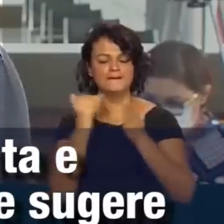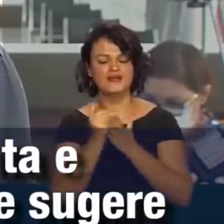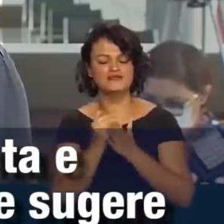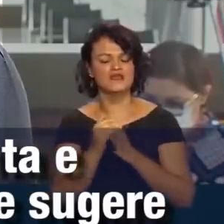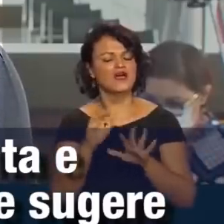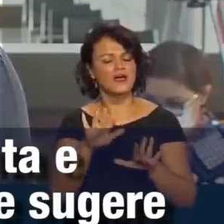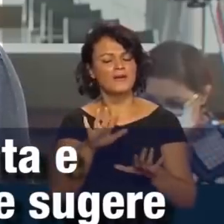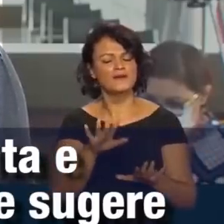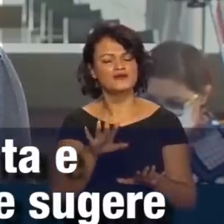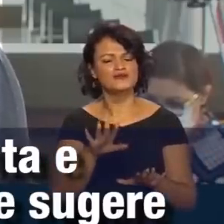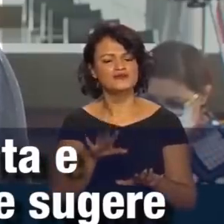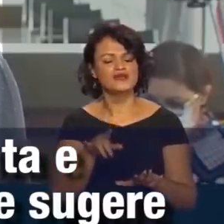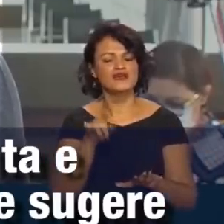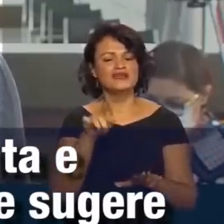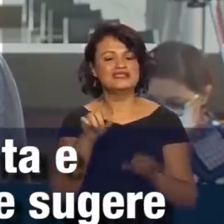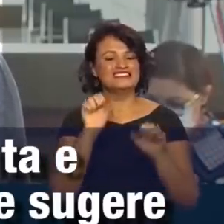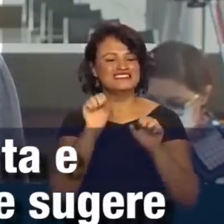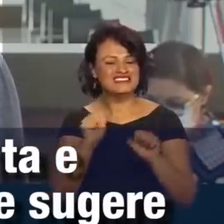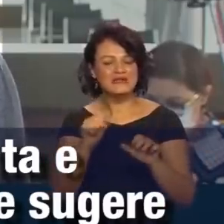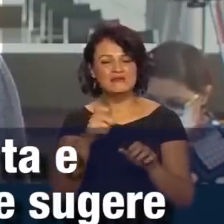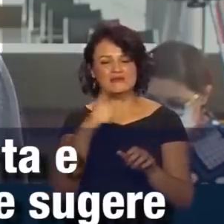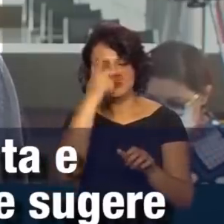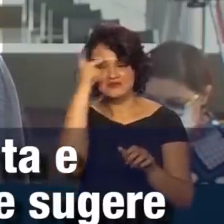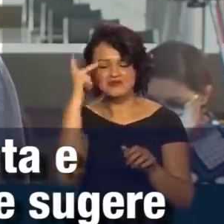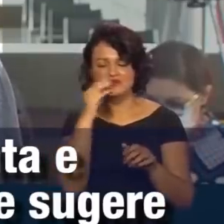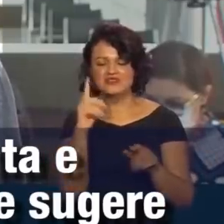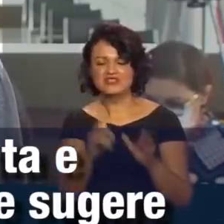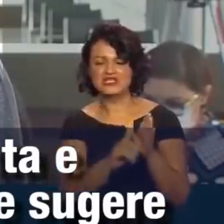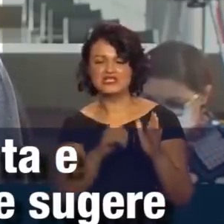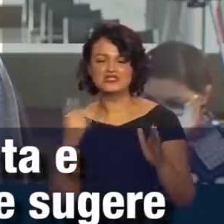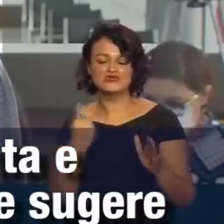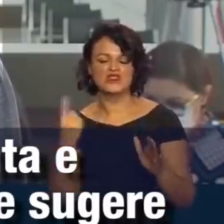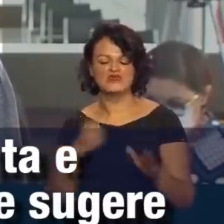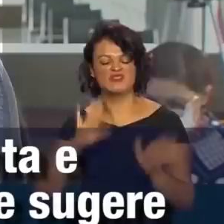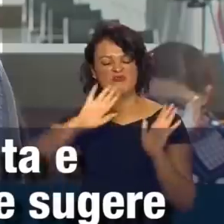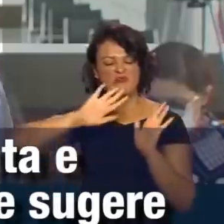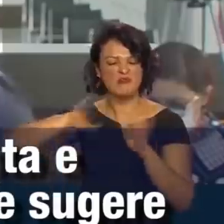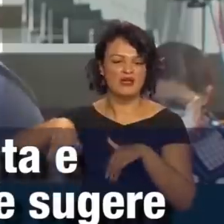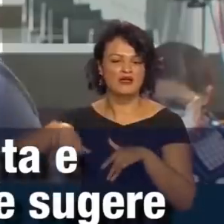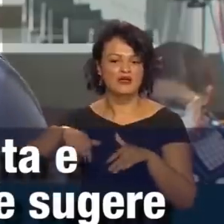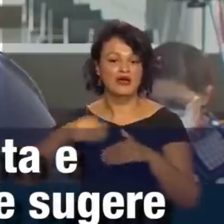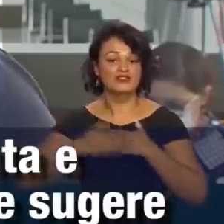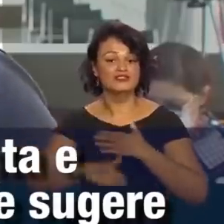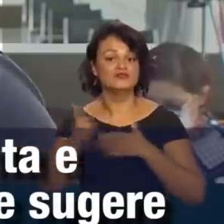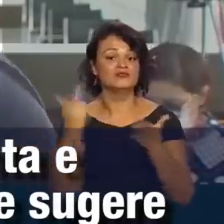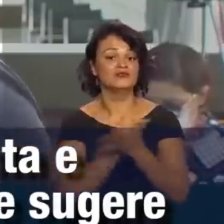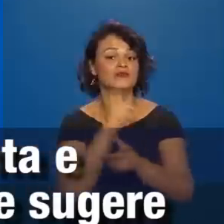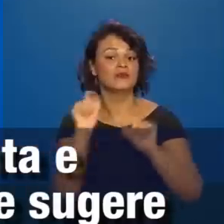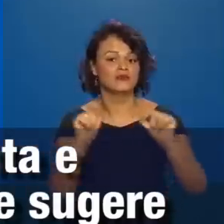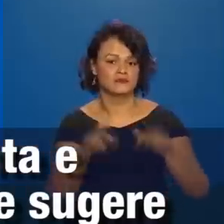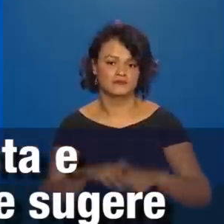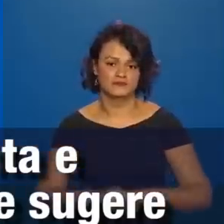senhor me falasse assim claramente o que pode acontecer se mudar o entendimento em relação à importância do isolamento social.